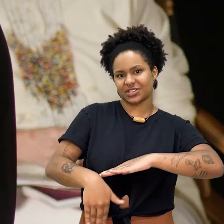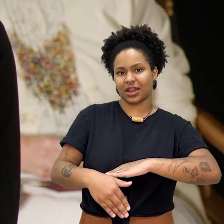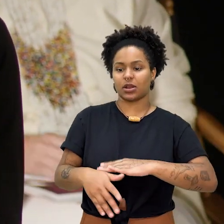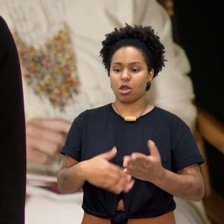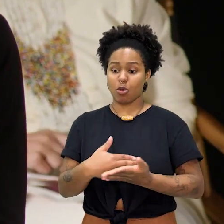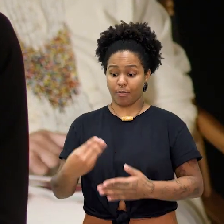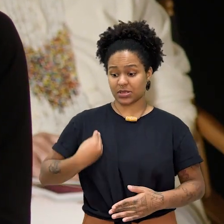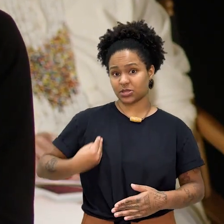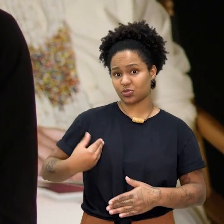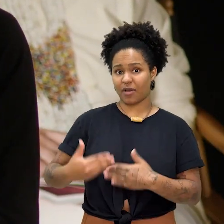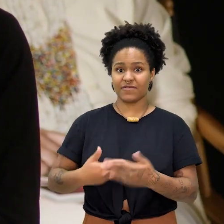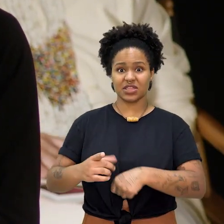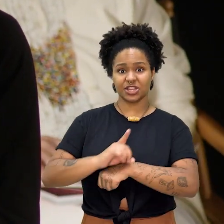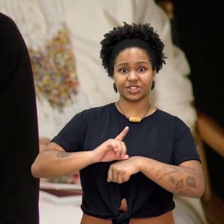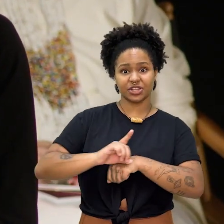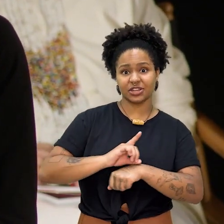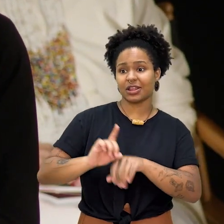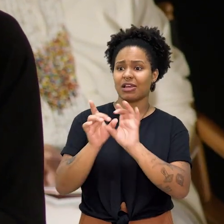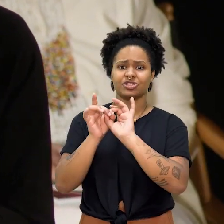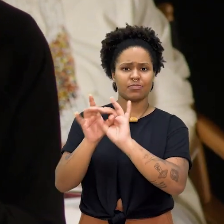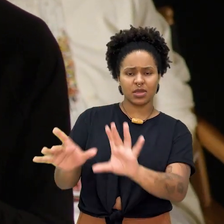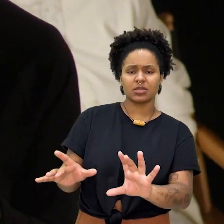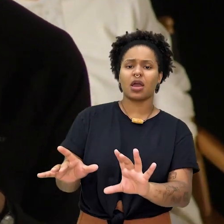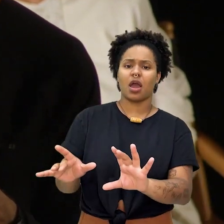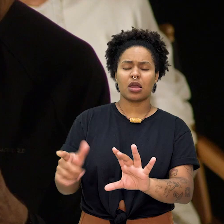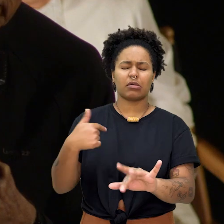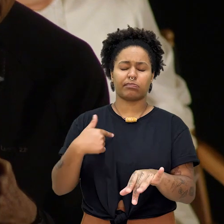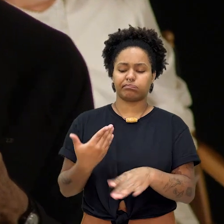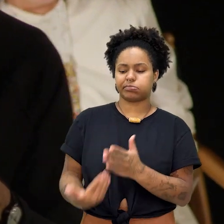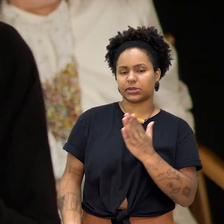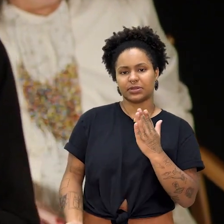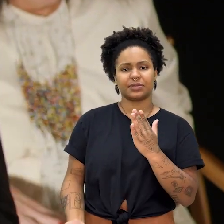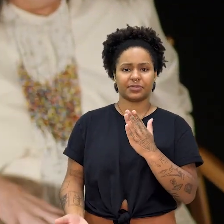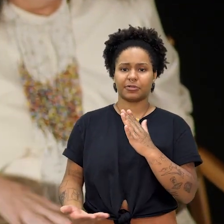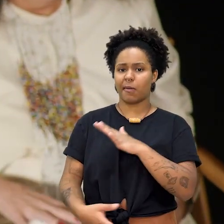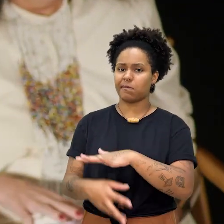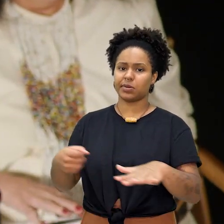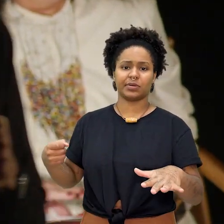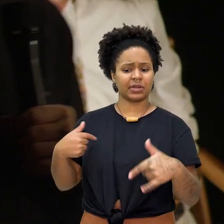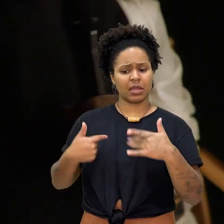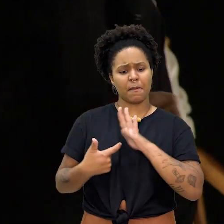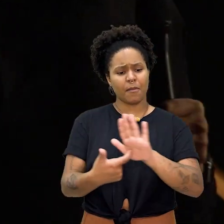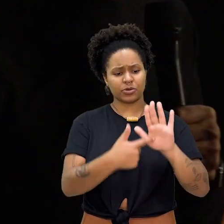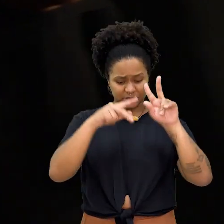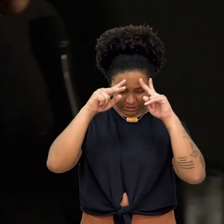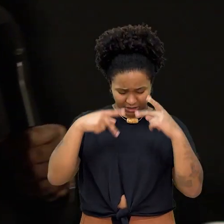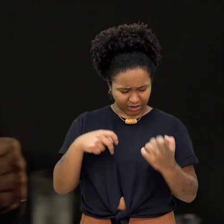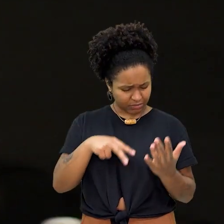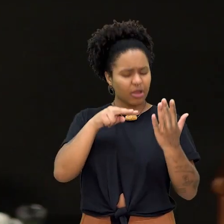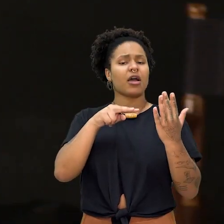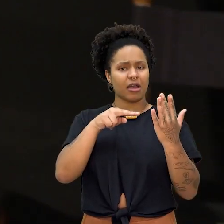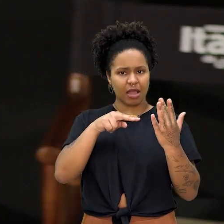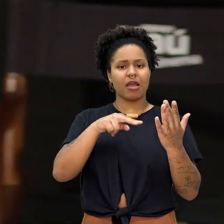a sua vida, a sua dignidade, a sua liberdade, que foi perdida, subtraída, quer mostrar a si mesmo